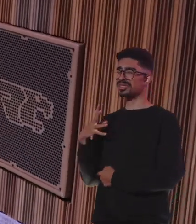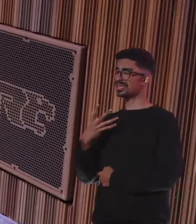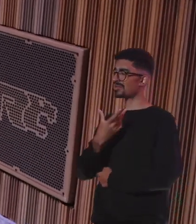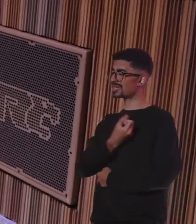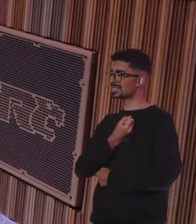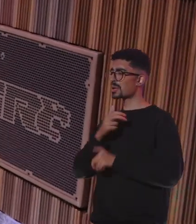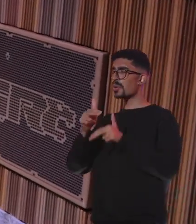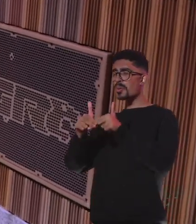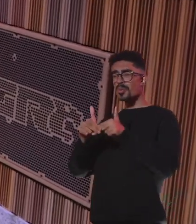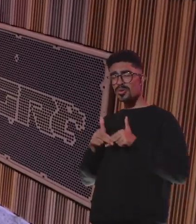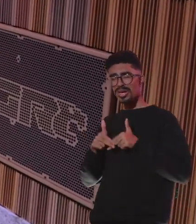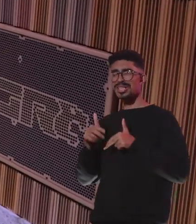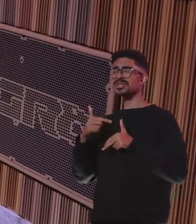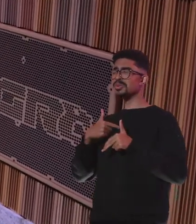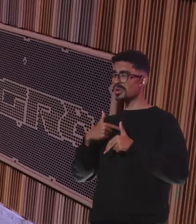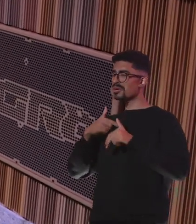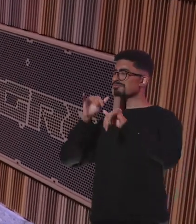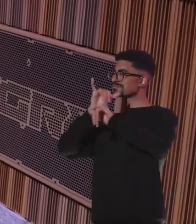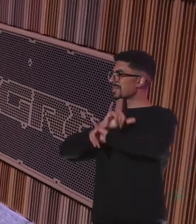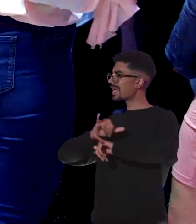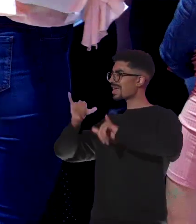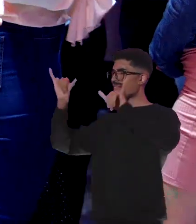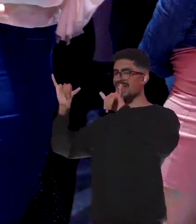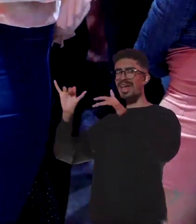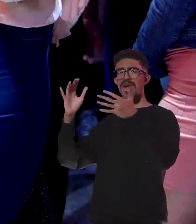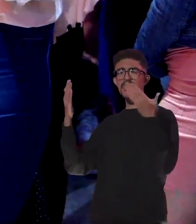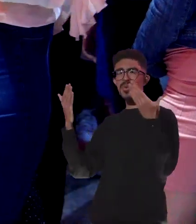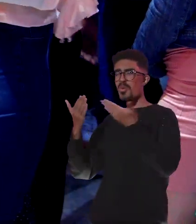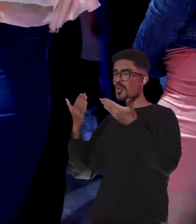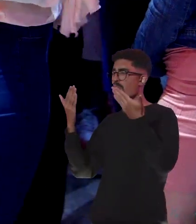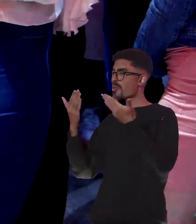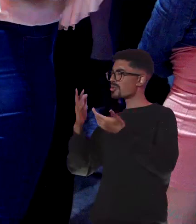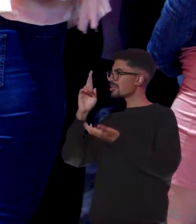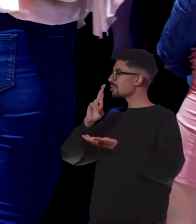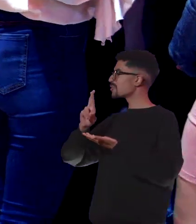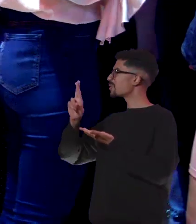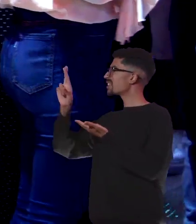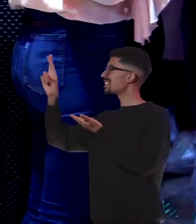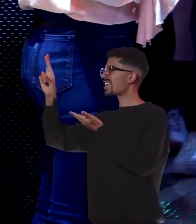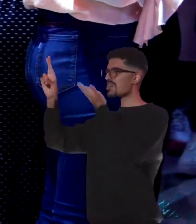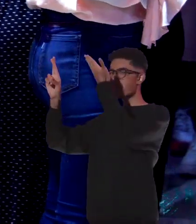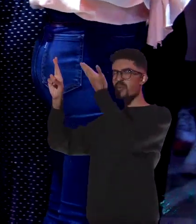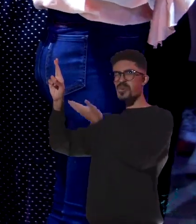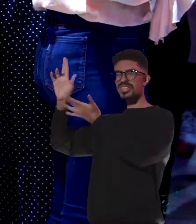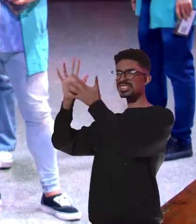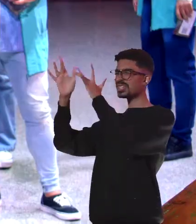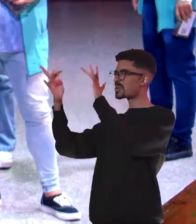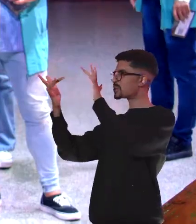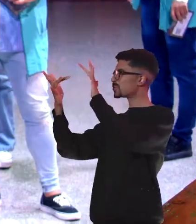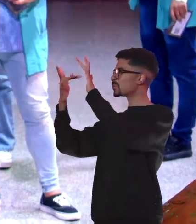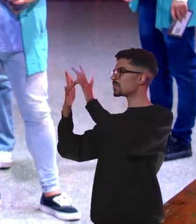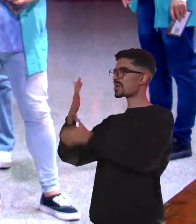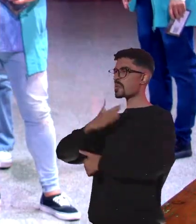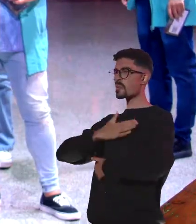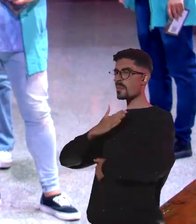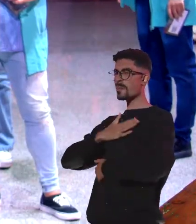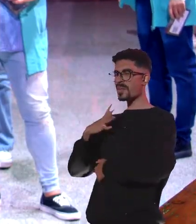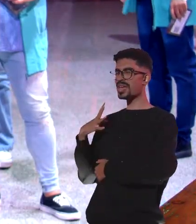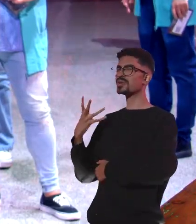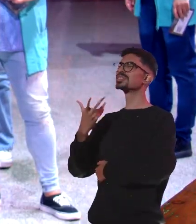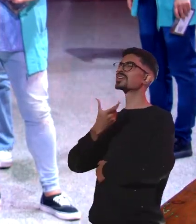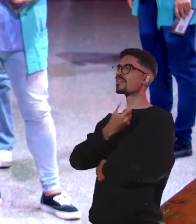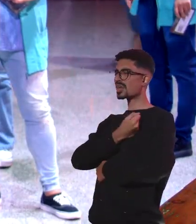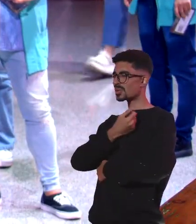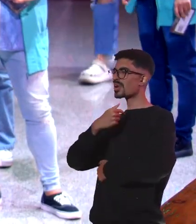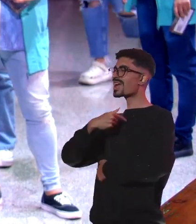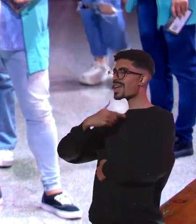hoje eu declaro que o Senhor é o meu Salvador. Eu reconheço Jesus